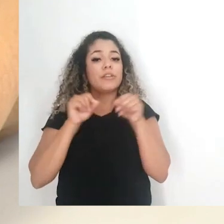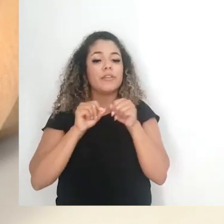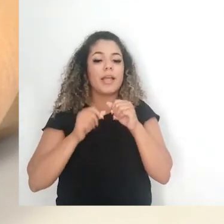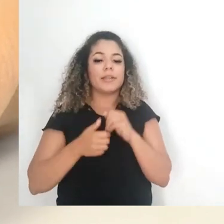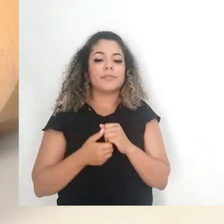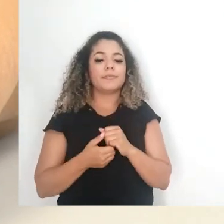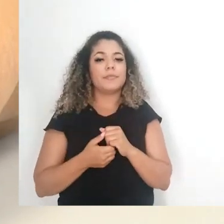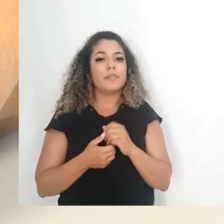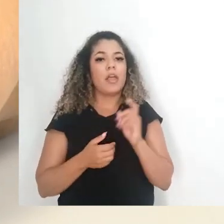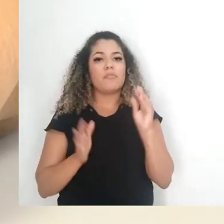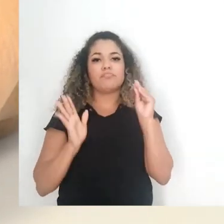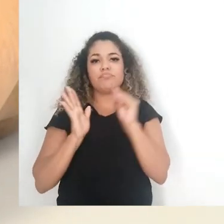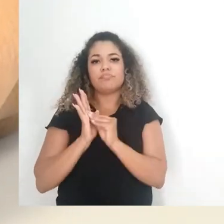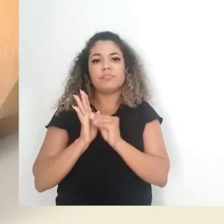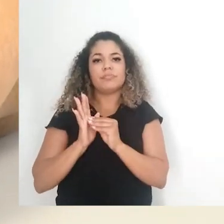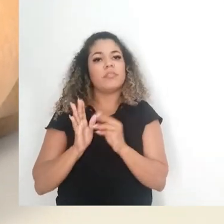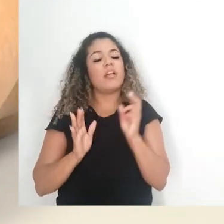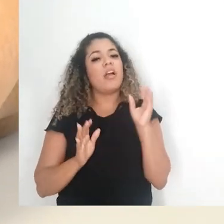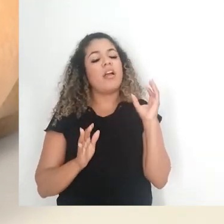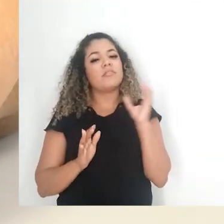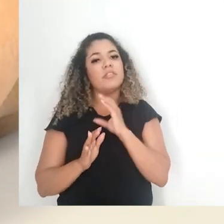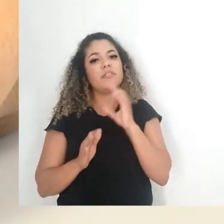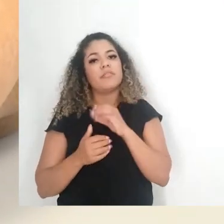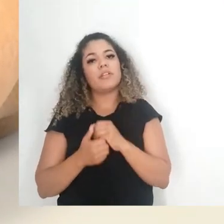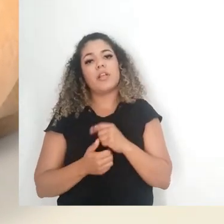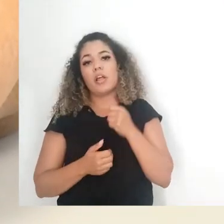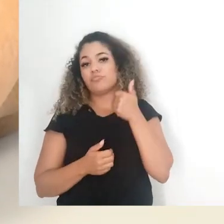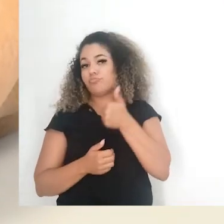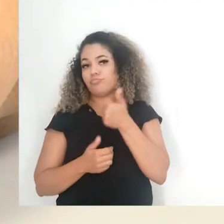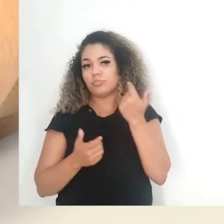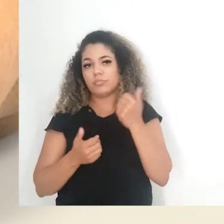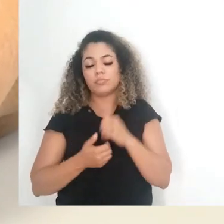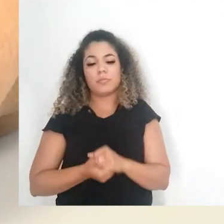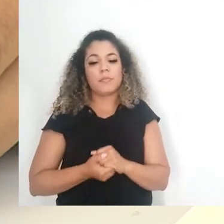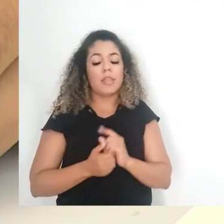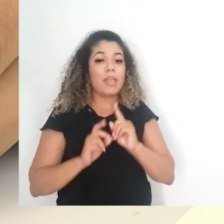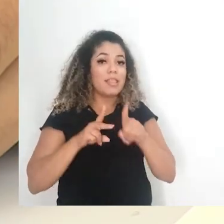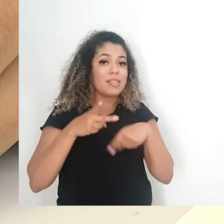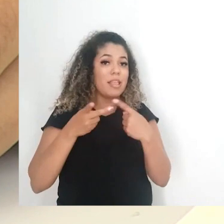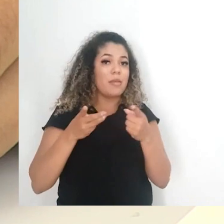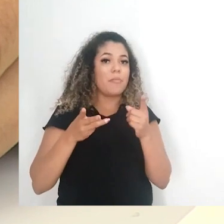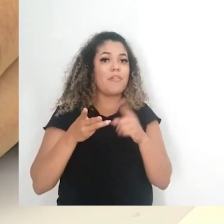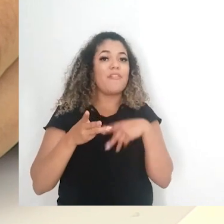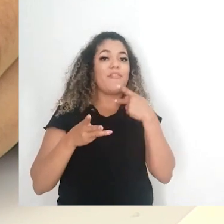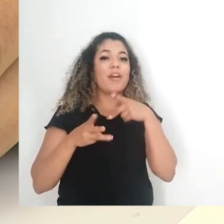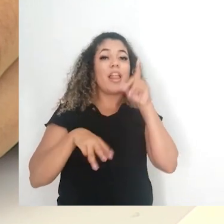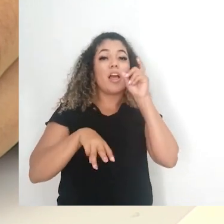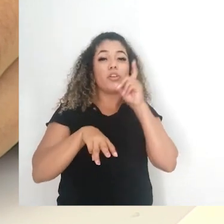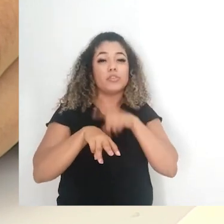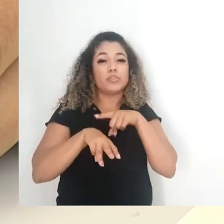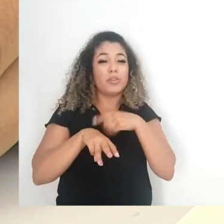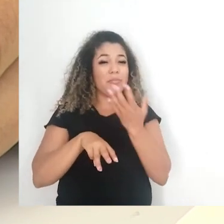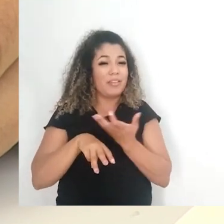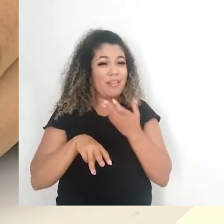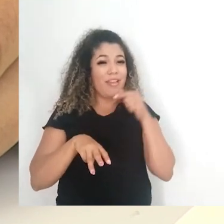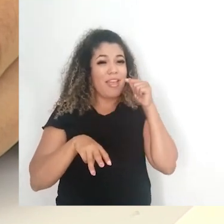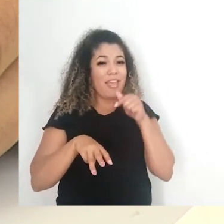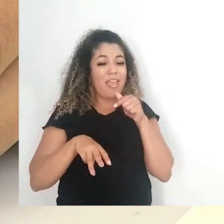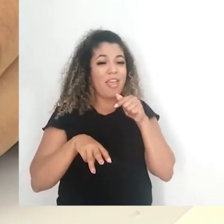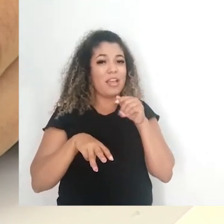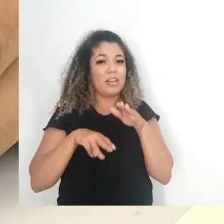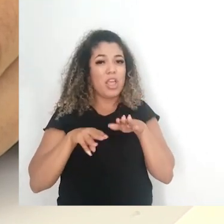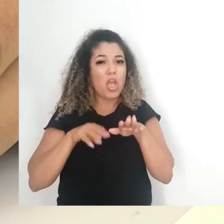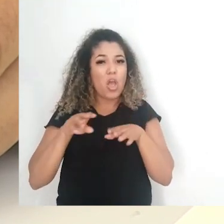que ele faça. Então, vou colocar na velocidade 1. Por fim, eu vou definir o tempo que eu